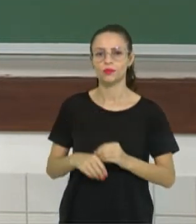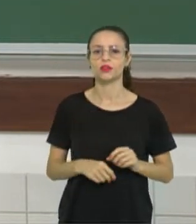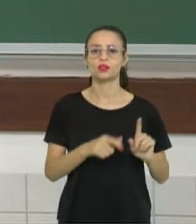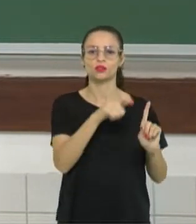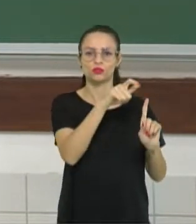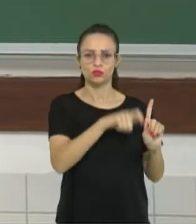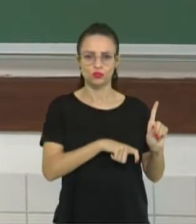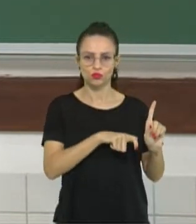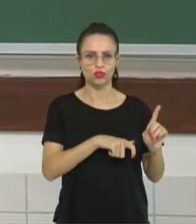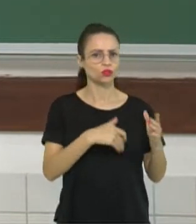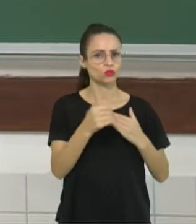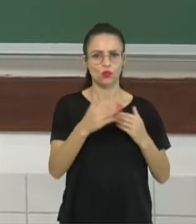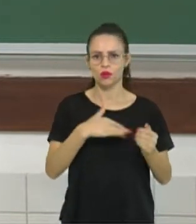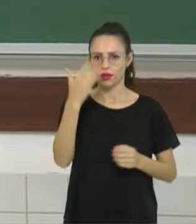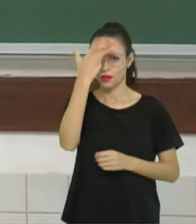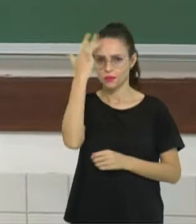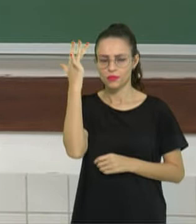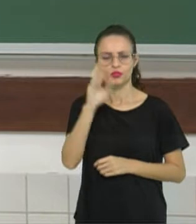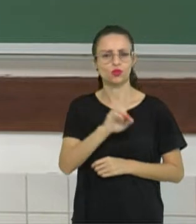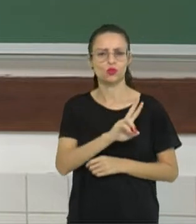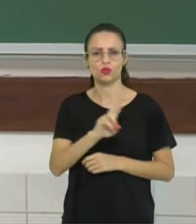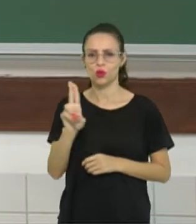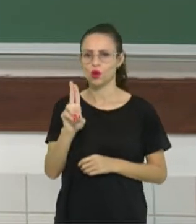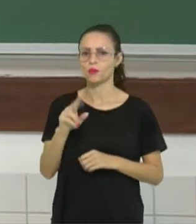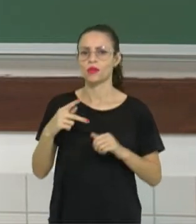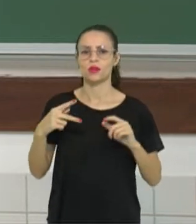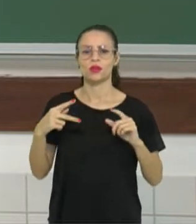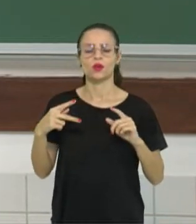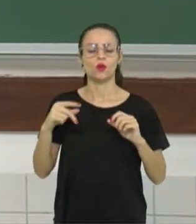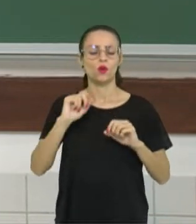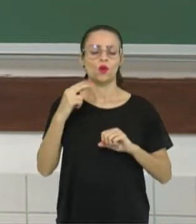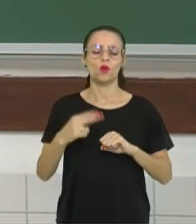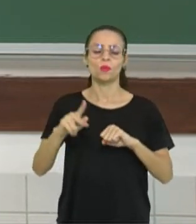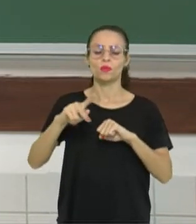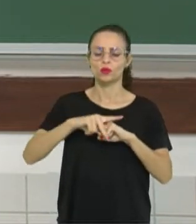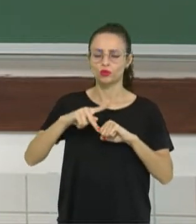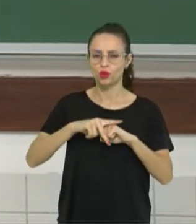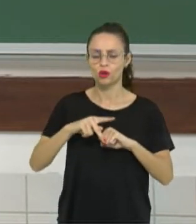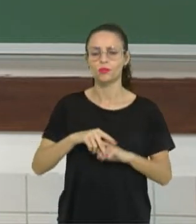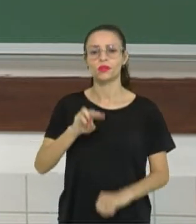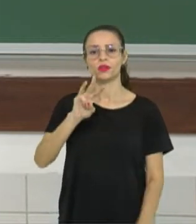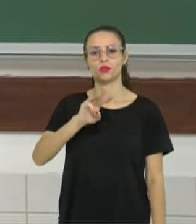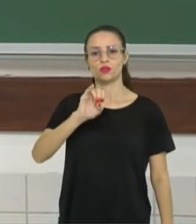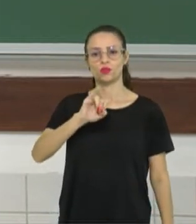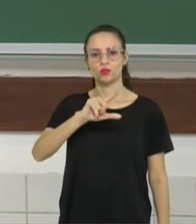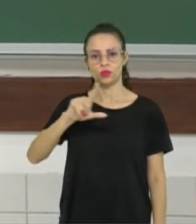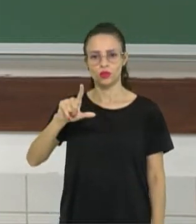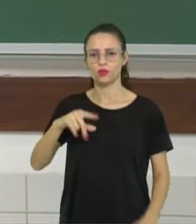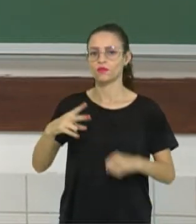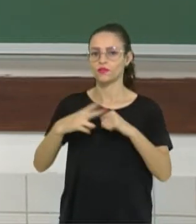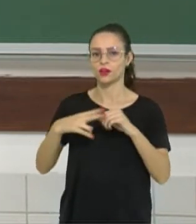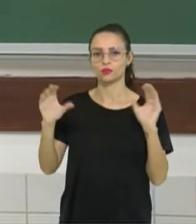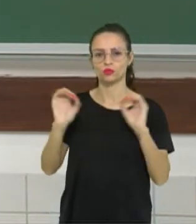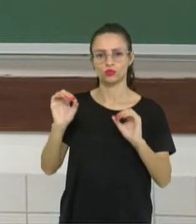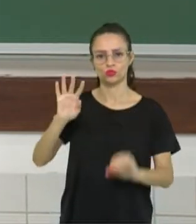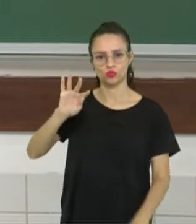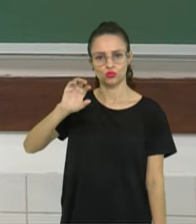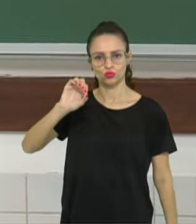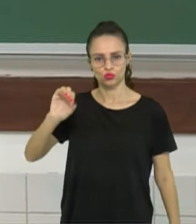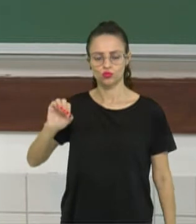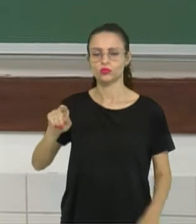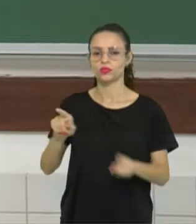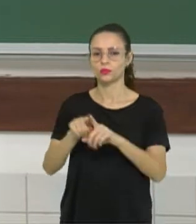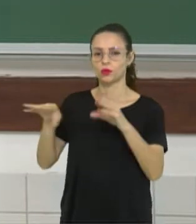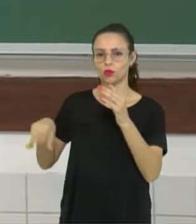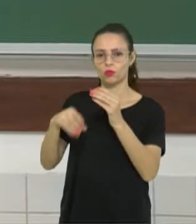sujeito, seja qualquer pessoa, seja um nome, seja um pronome, will, o verbo sem o to, né, na forma infinitiva, e um